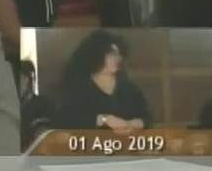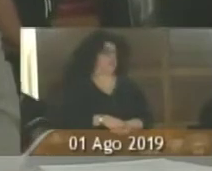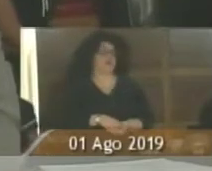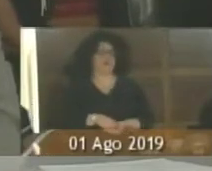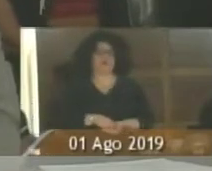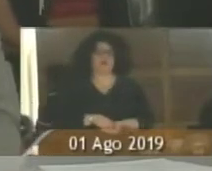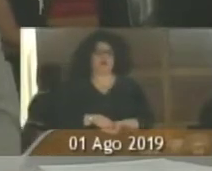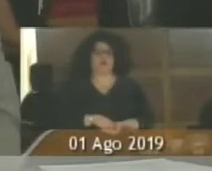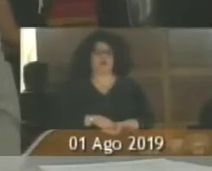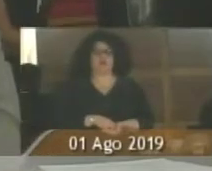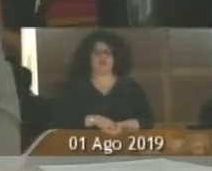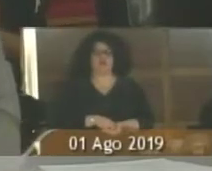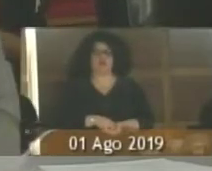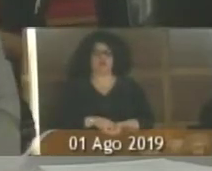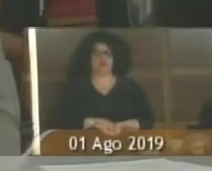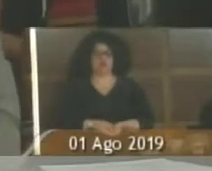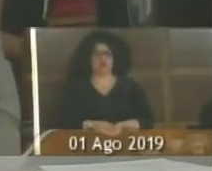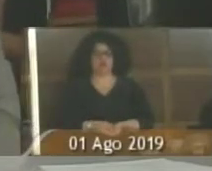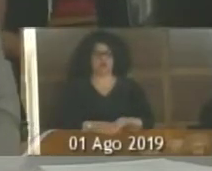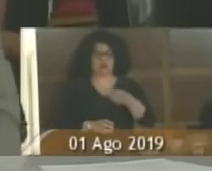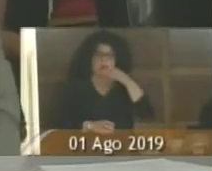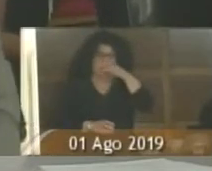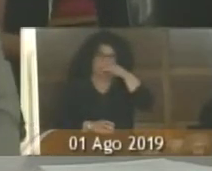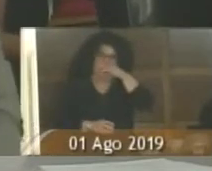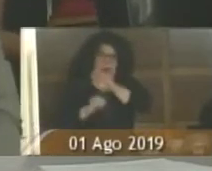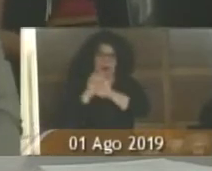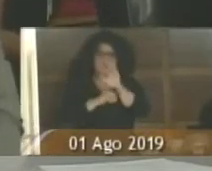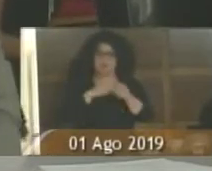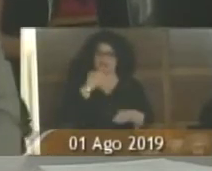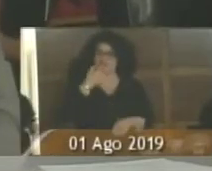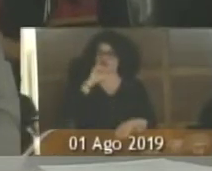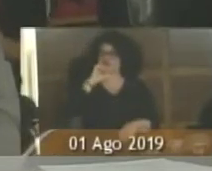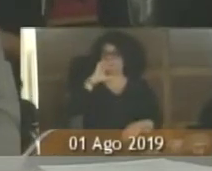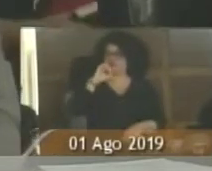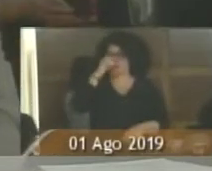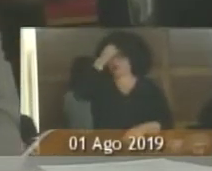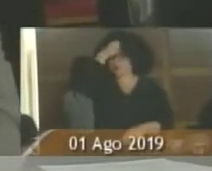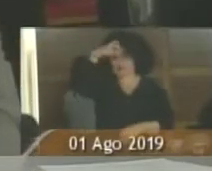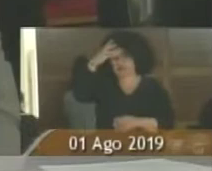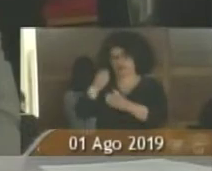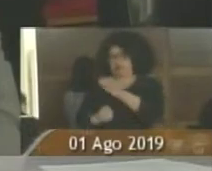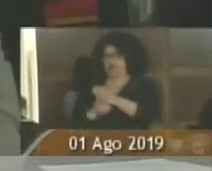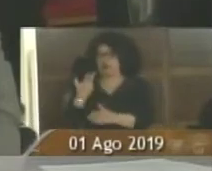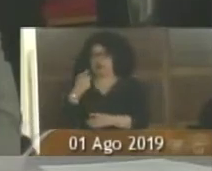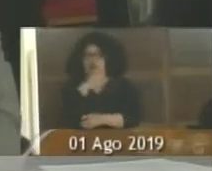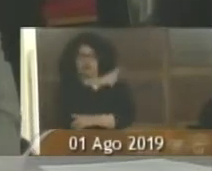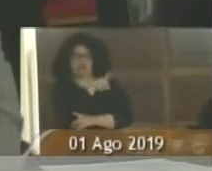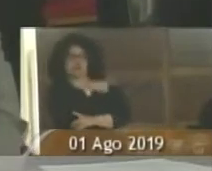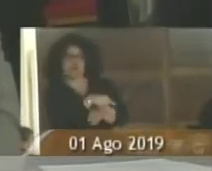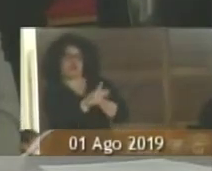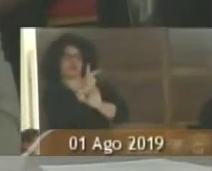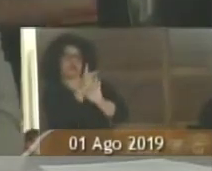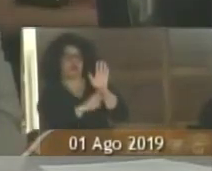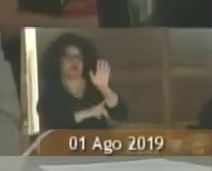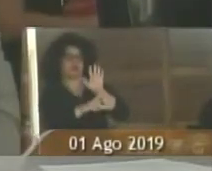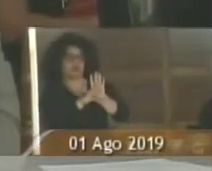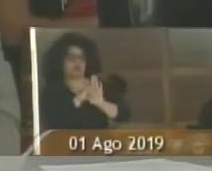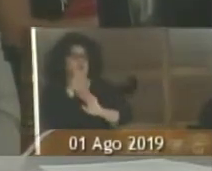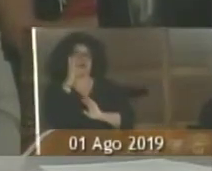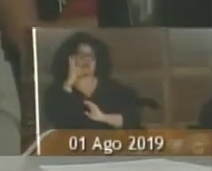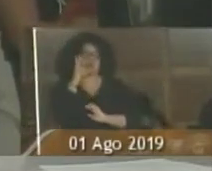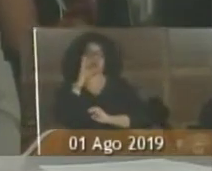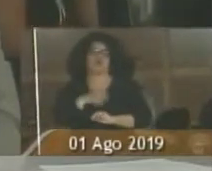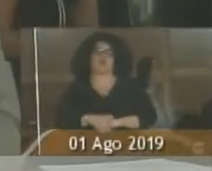Janeiro, CIERJ. Ofício 490, autor prefeito municipal, veto parcial ao projeto de lei de autoria da vereadora Luciana